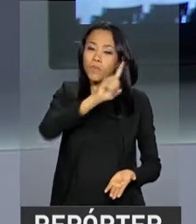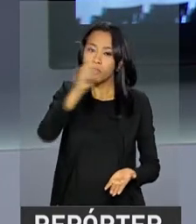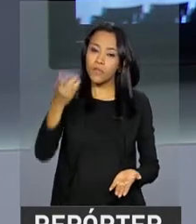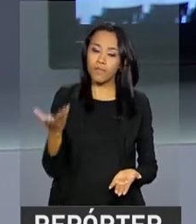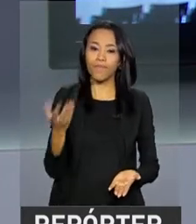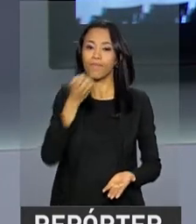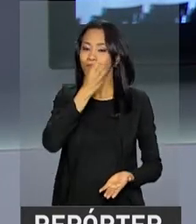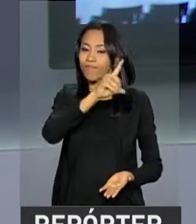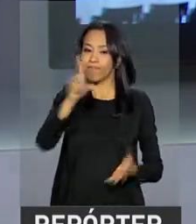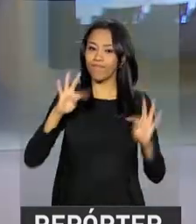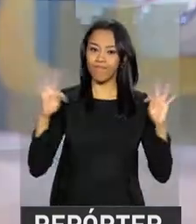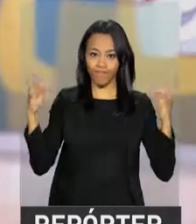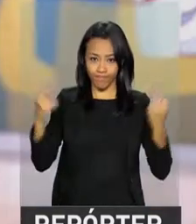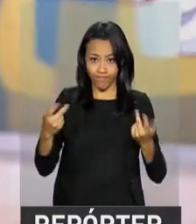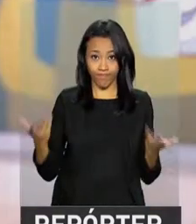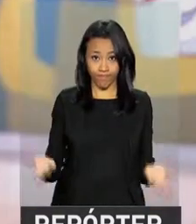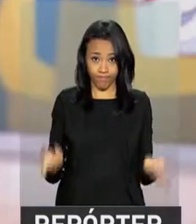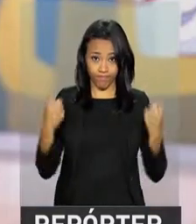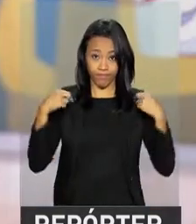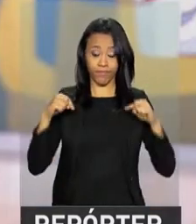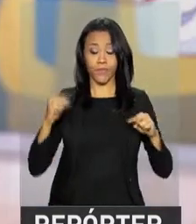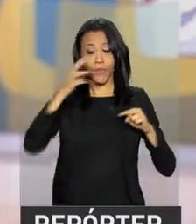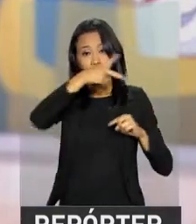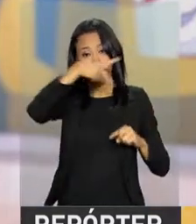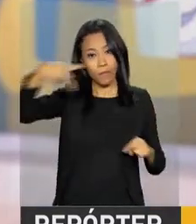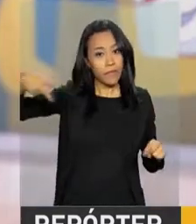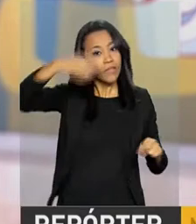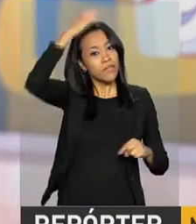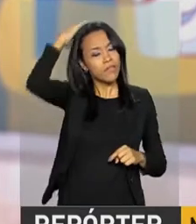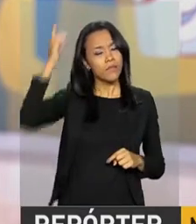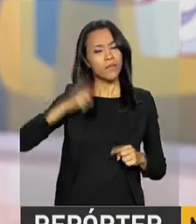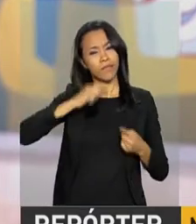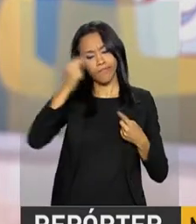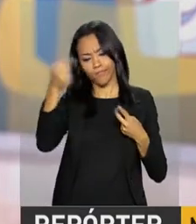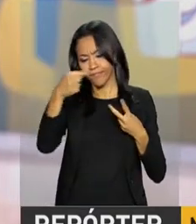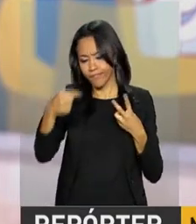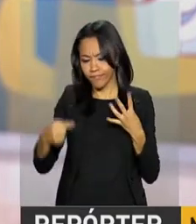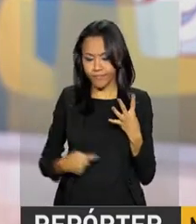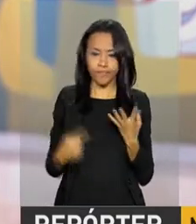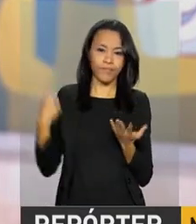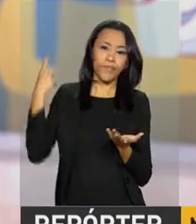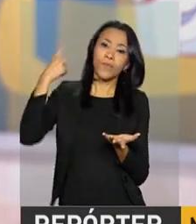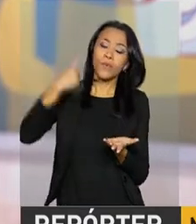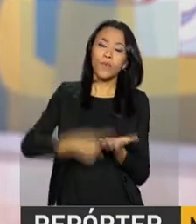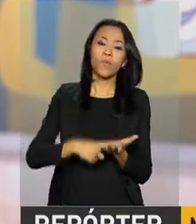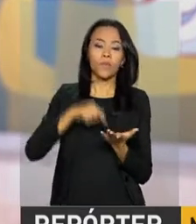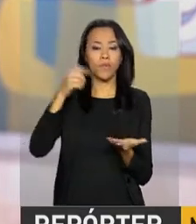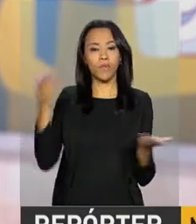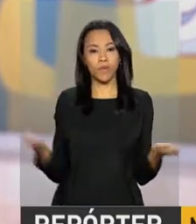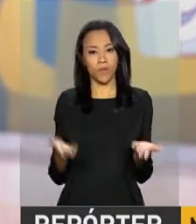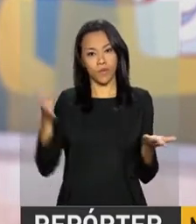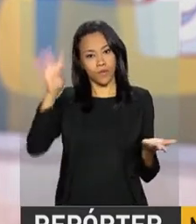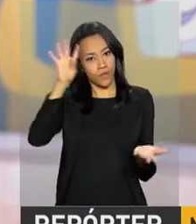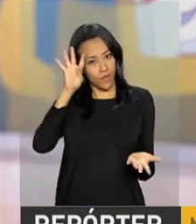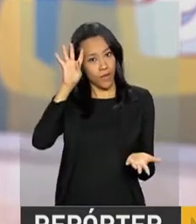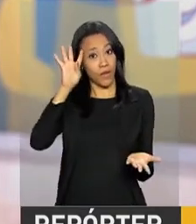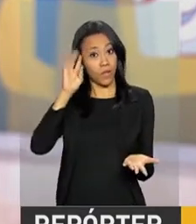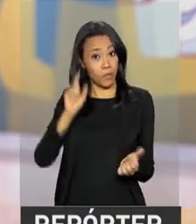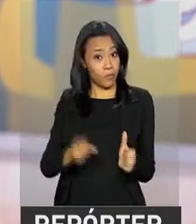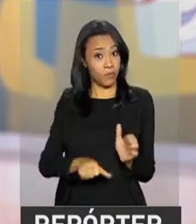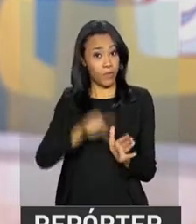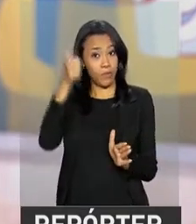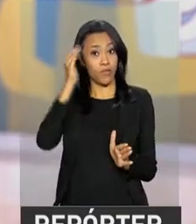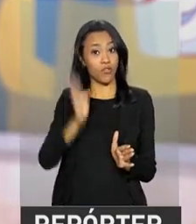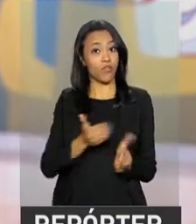pra isso o dia todo os olhos a isso o presidente michel temer tem uma série de compromissos nesta quarta-feira o primeiro já começou